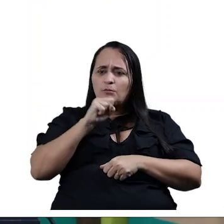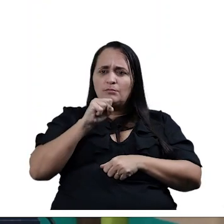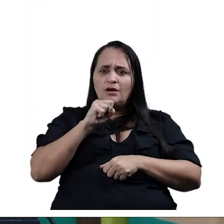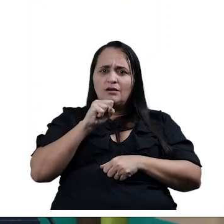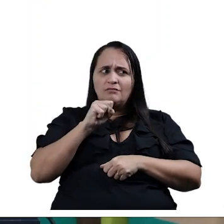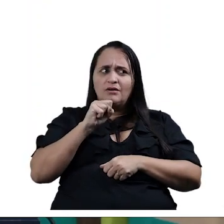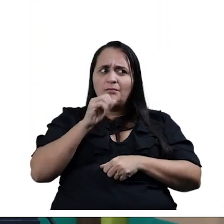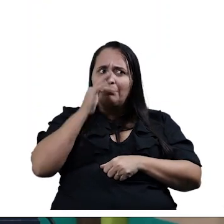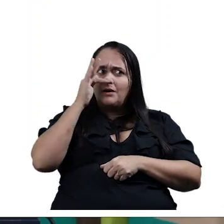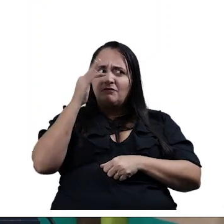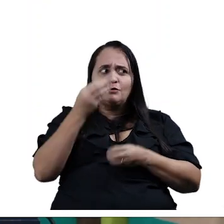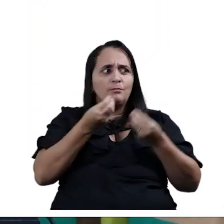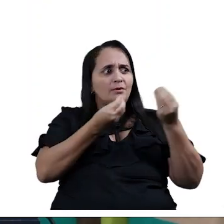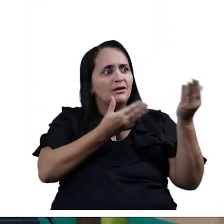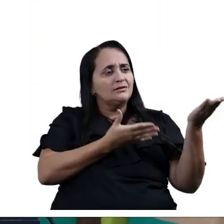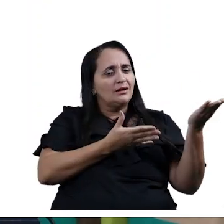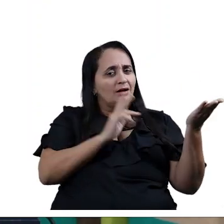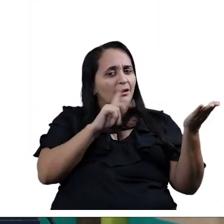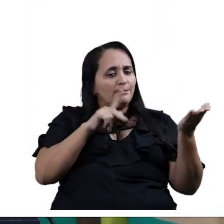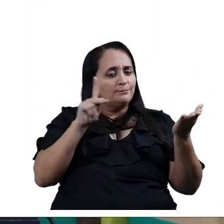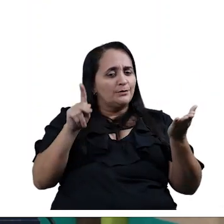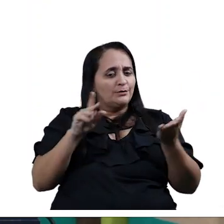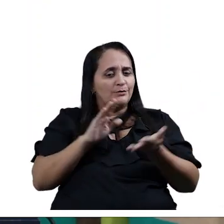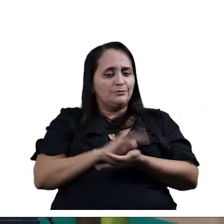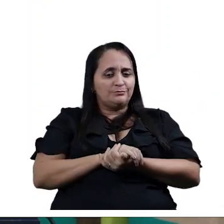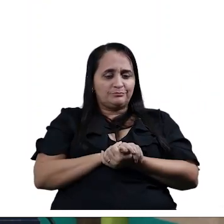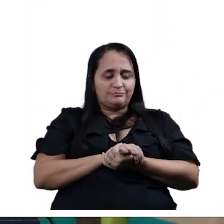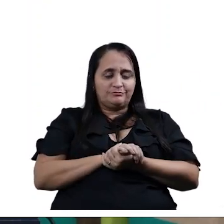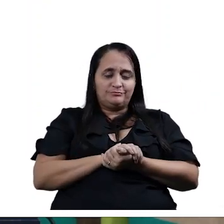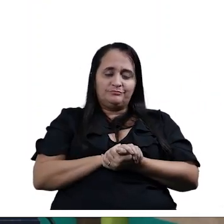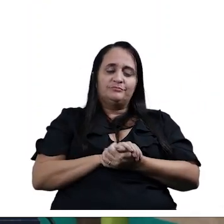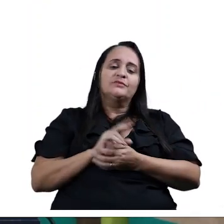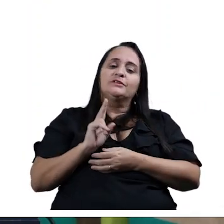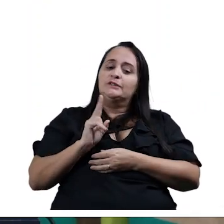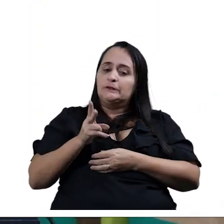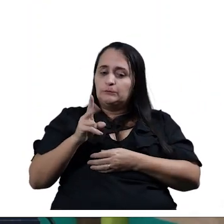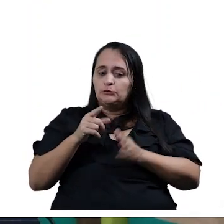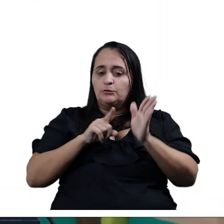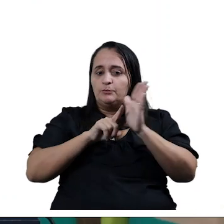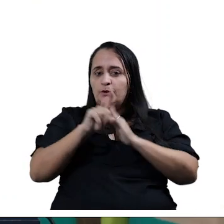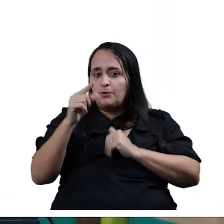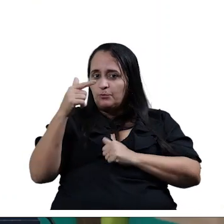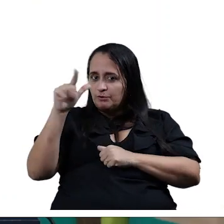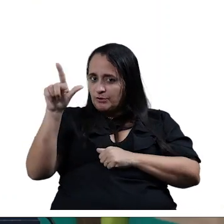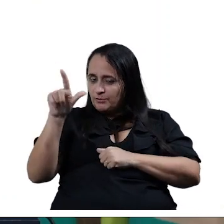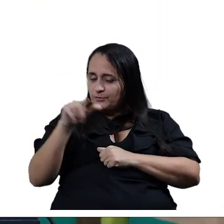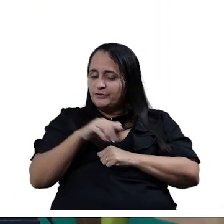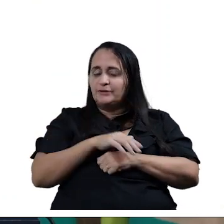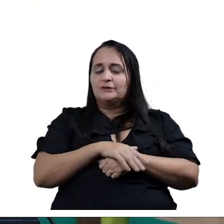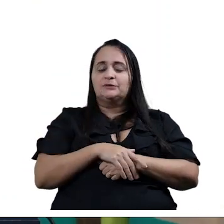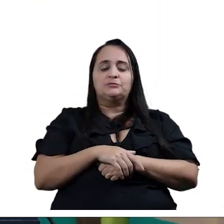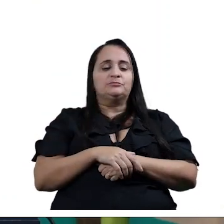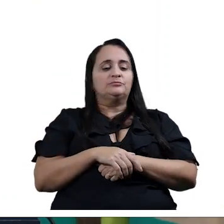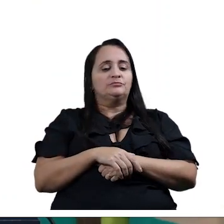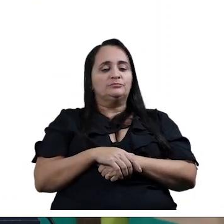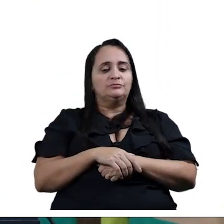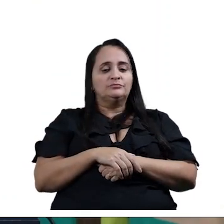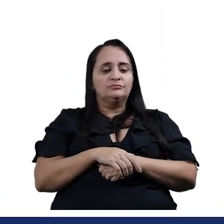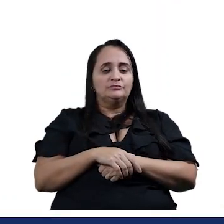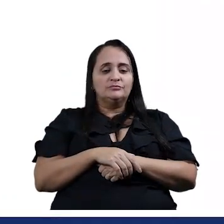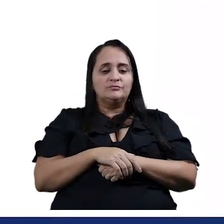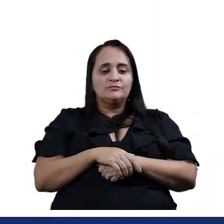dar a Pró. Como será que termina essa história? Mas vamos adiante, ainda tem uma pergunta sobre o texto.